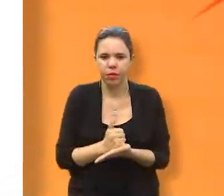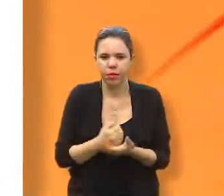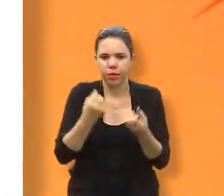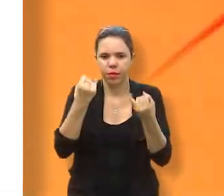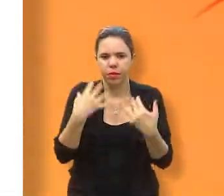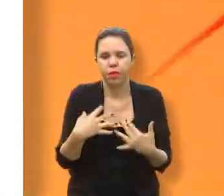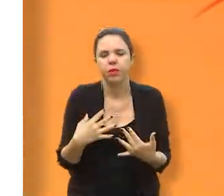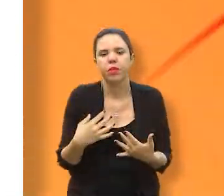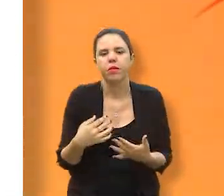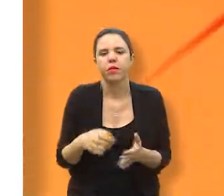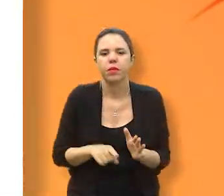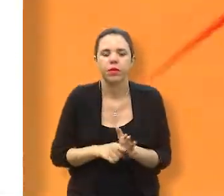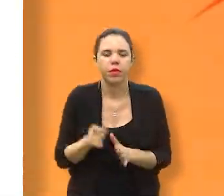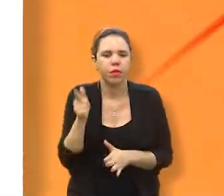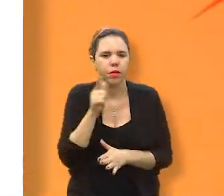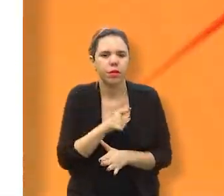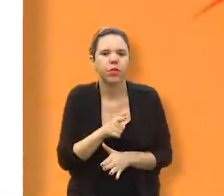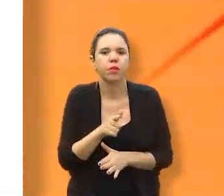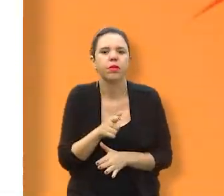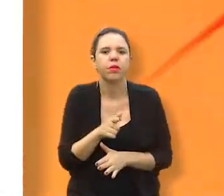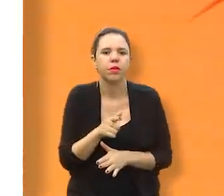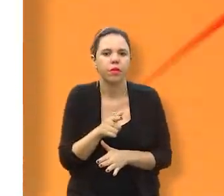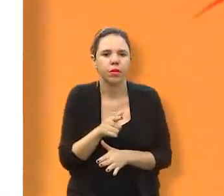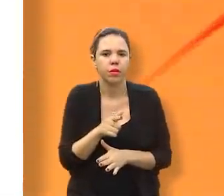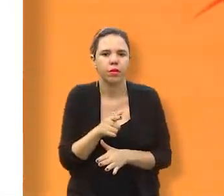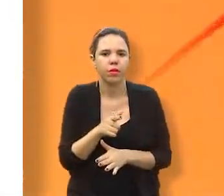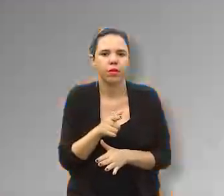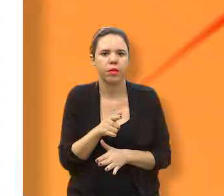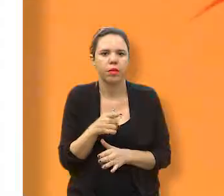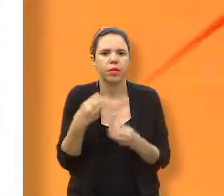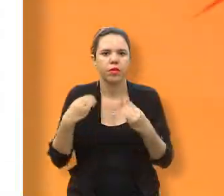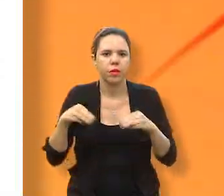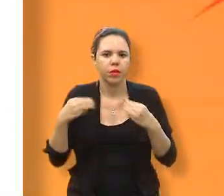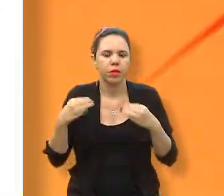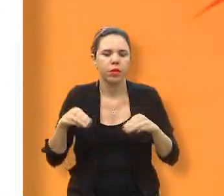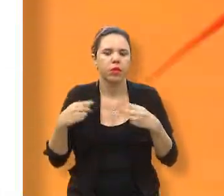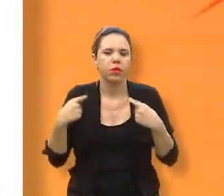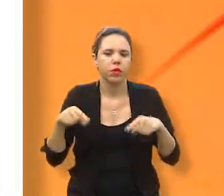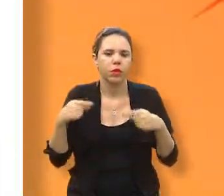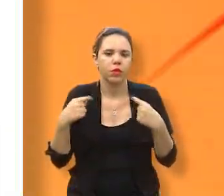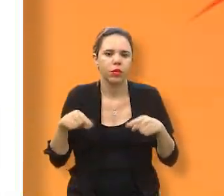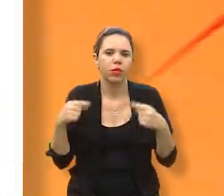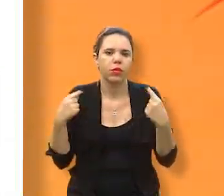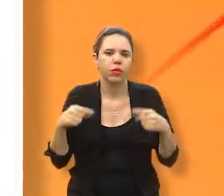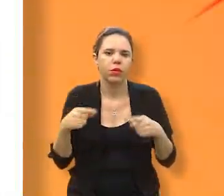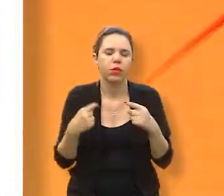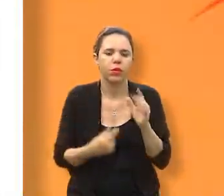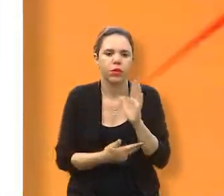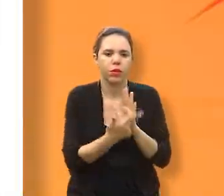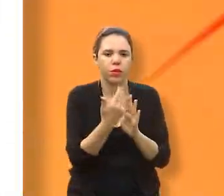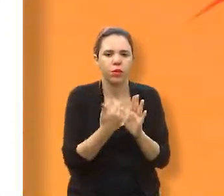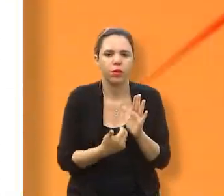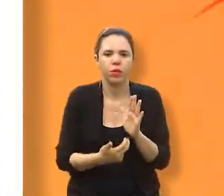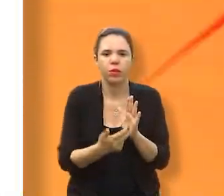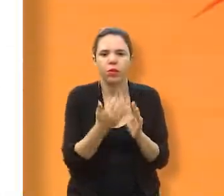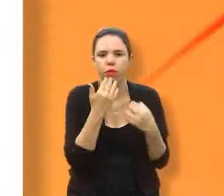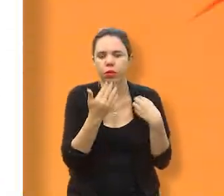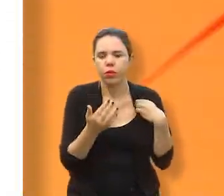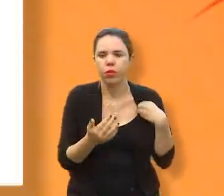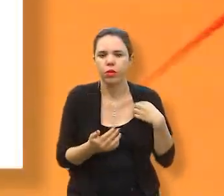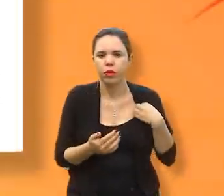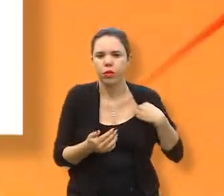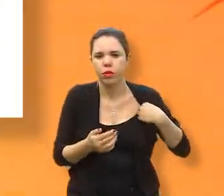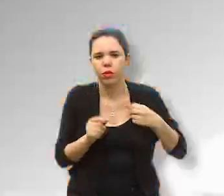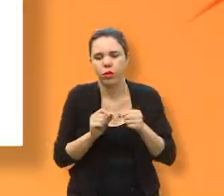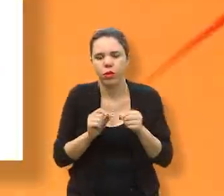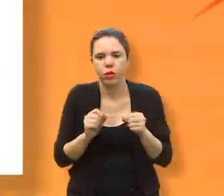as músicas e cantavam as músicas. Inclusive, a música que está no quadrinho foi um pedido que eu fiz para ele. Falei,